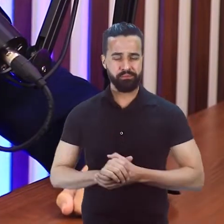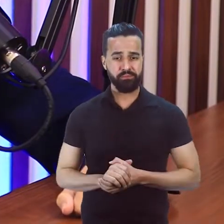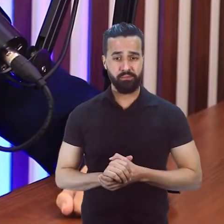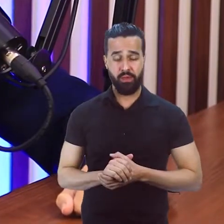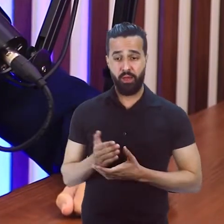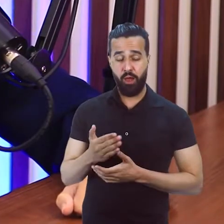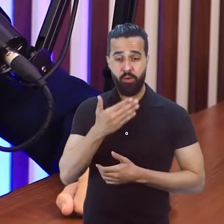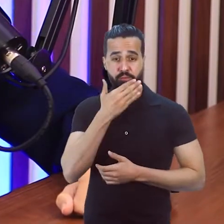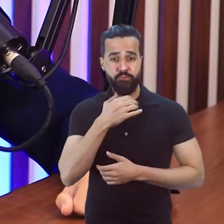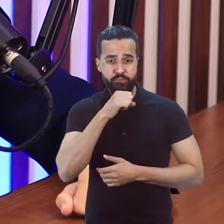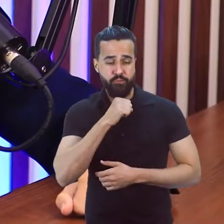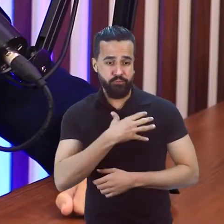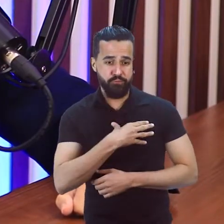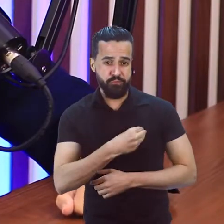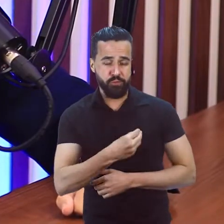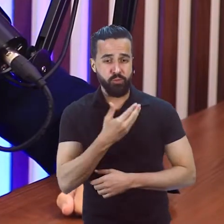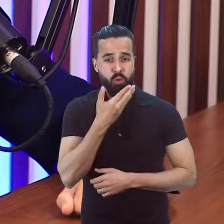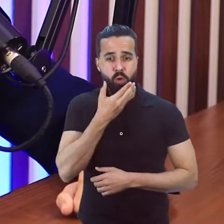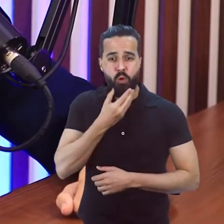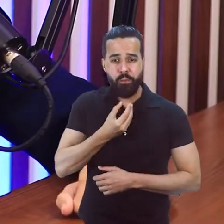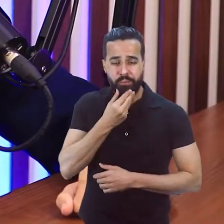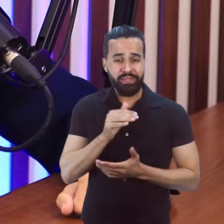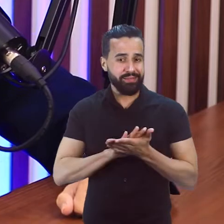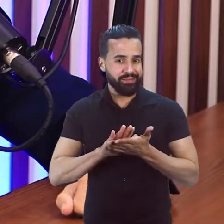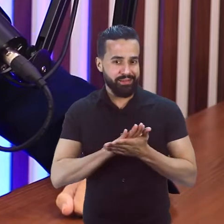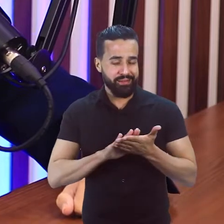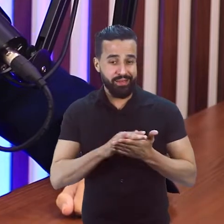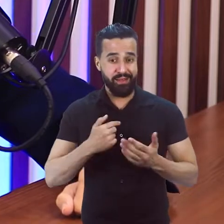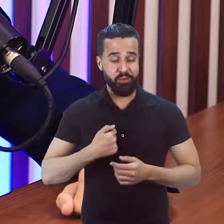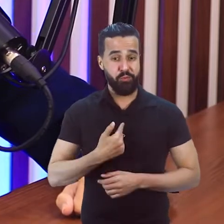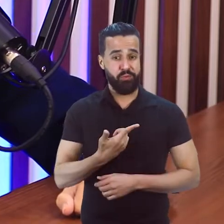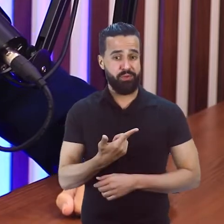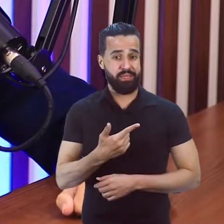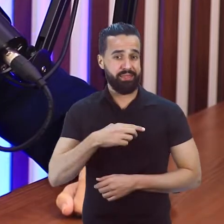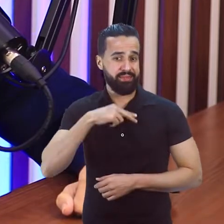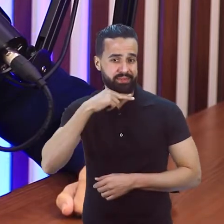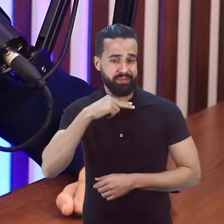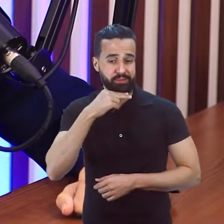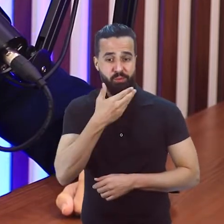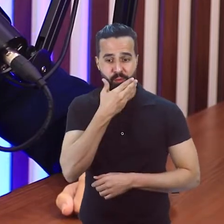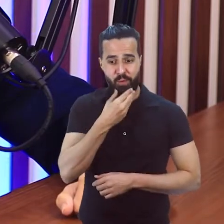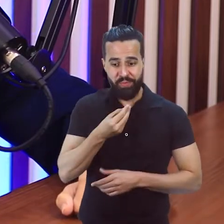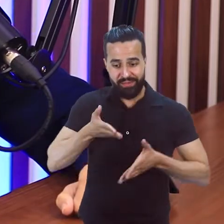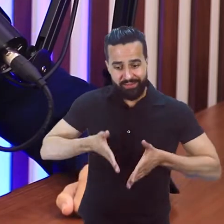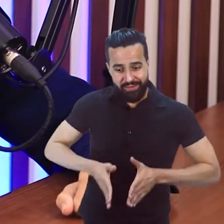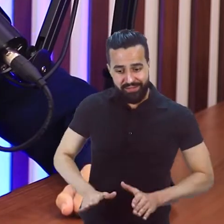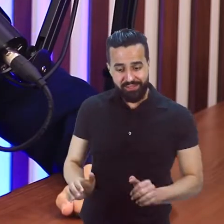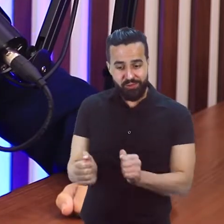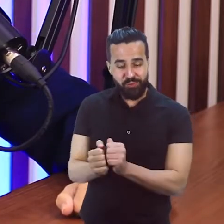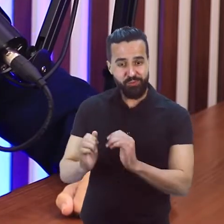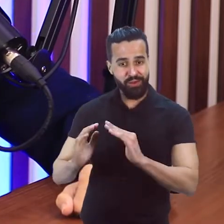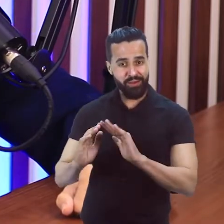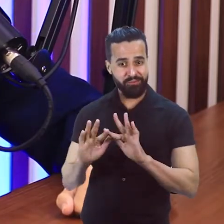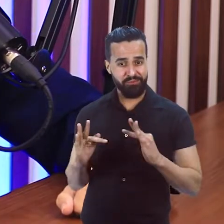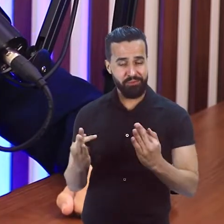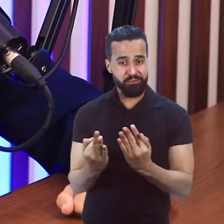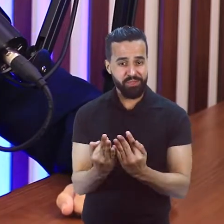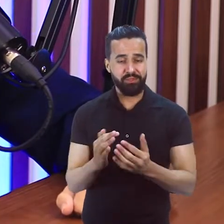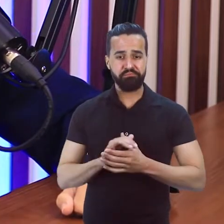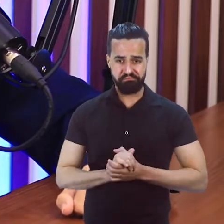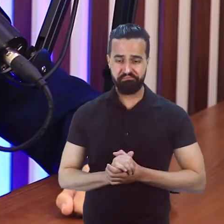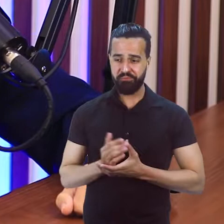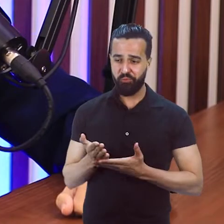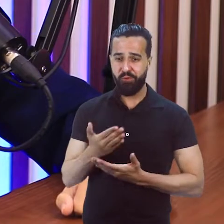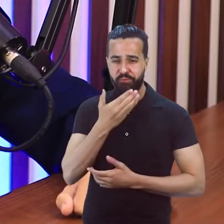filho homem, eu fui o primeiro neto, né? Nasci na casa dele. Olha aí que beleza. E aí eu ajudava, a gente é